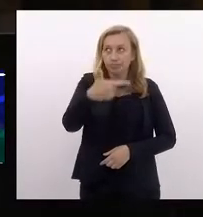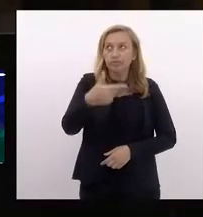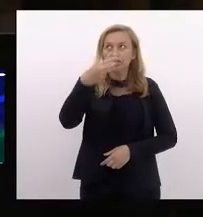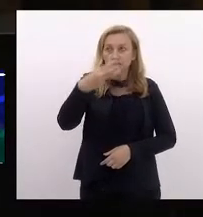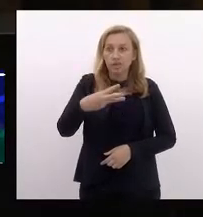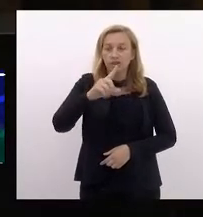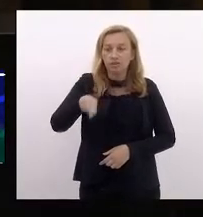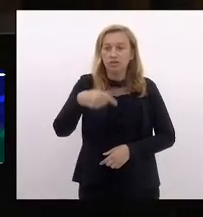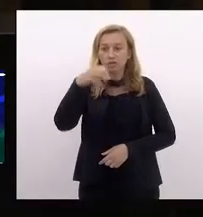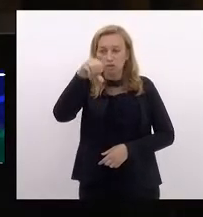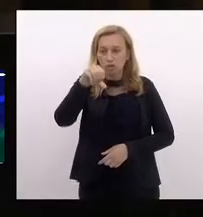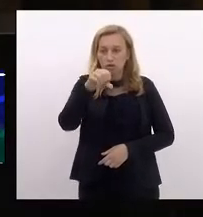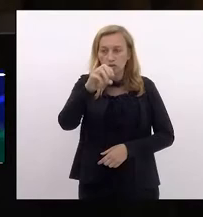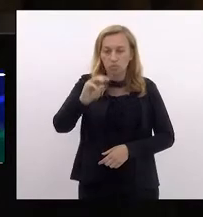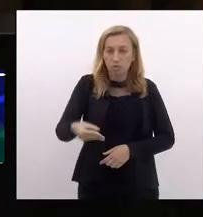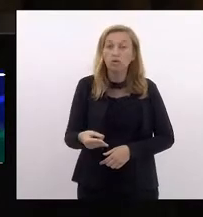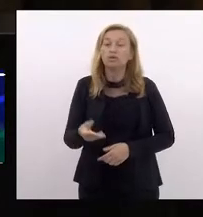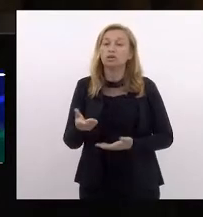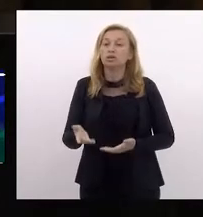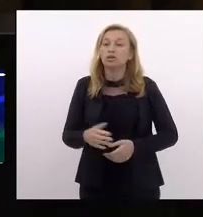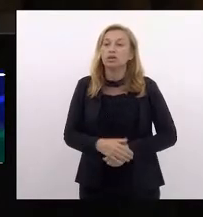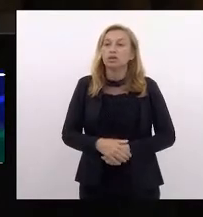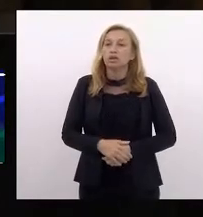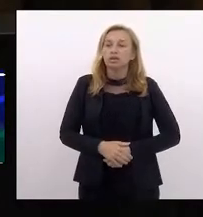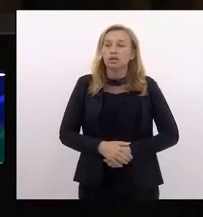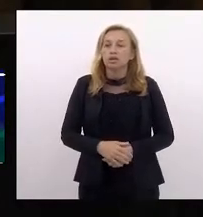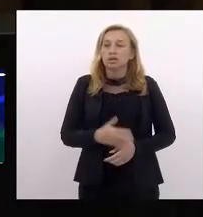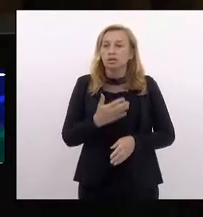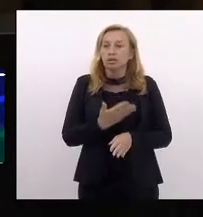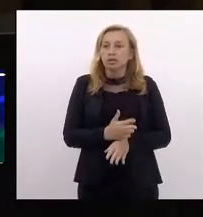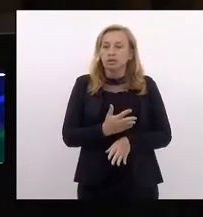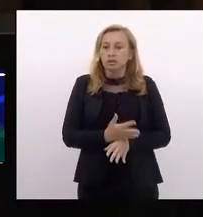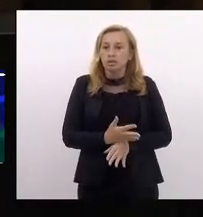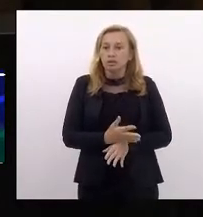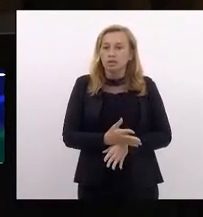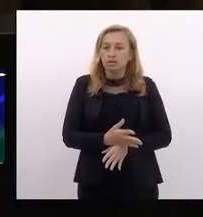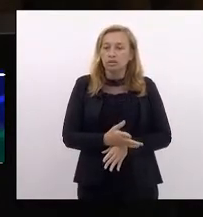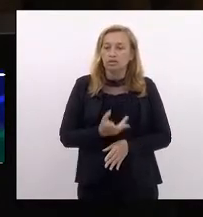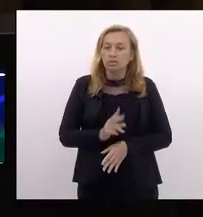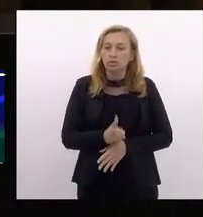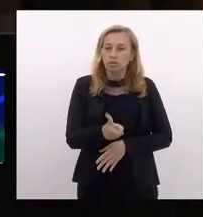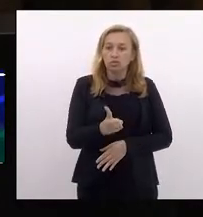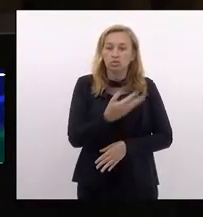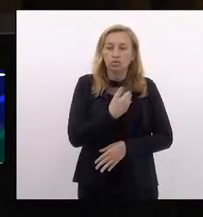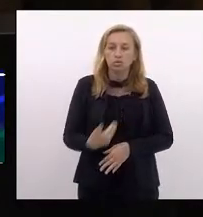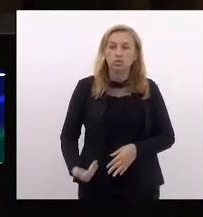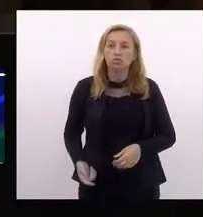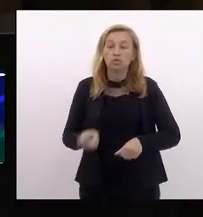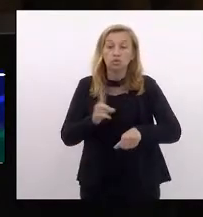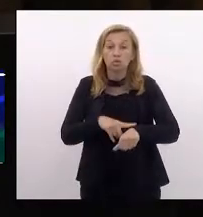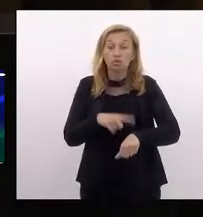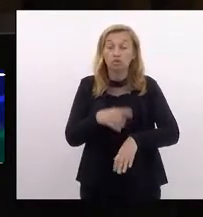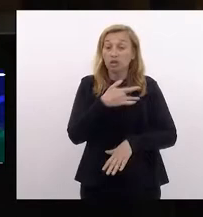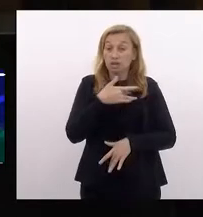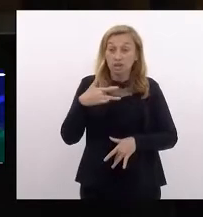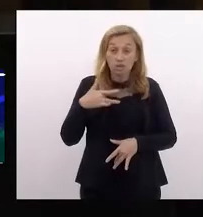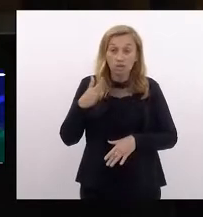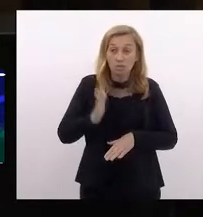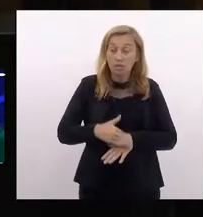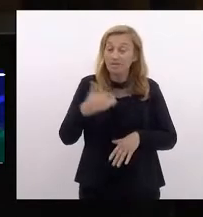23,9 milhões Ou seja é uma prática constante desse governo e no momento onde a saúde